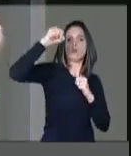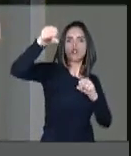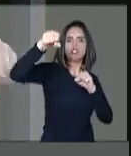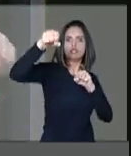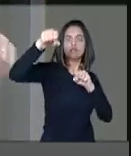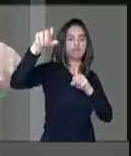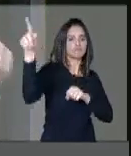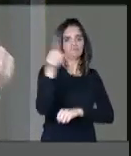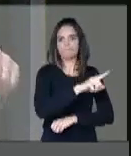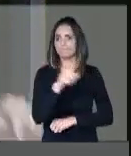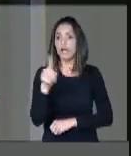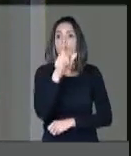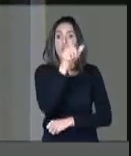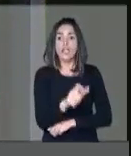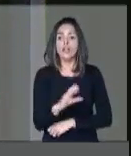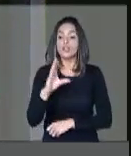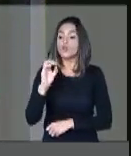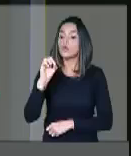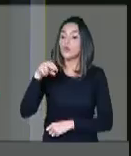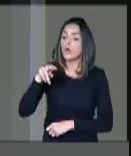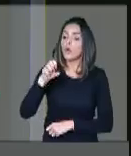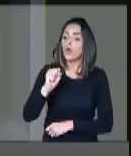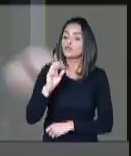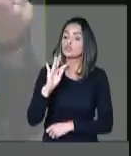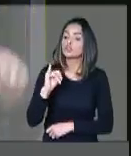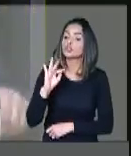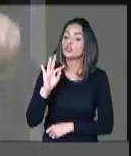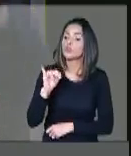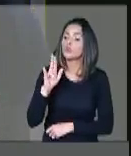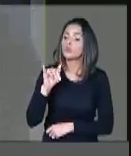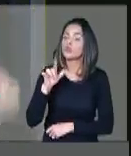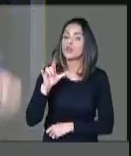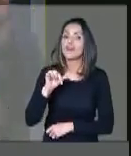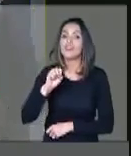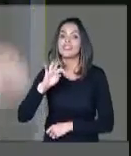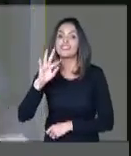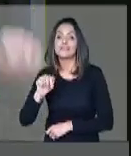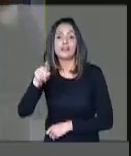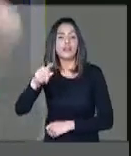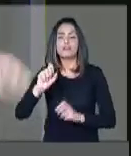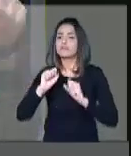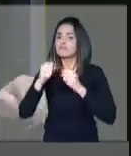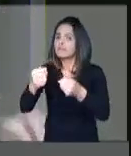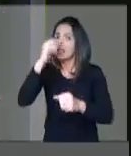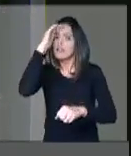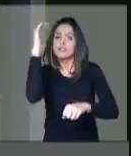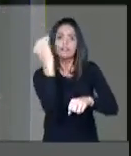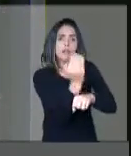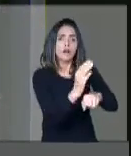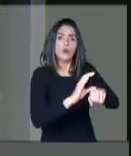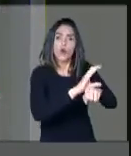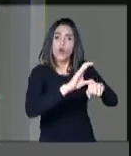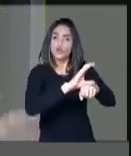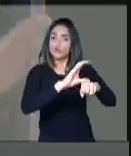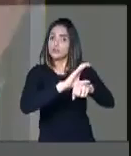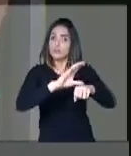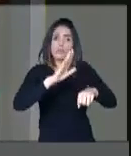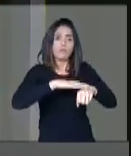era um constitucionalista apenas. Era alguém que defendia o respeito à Constituição